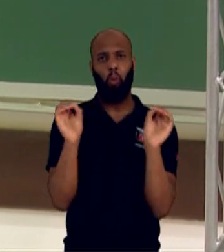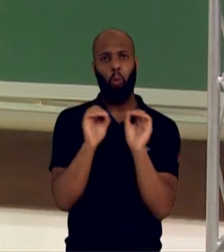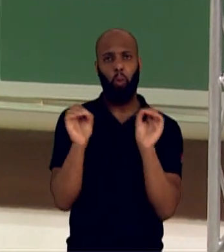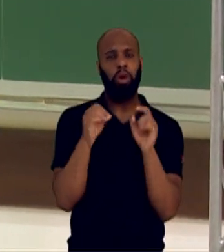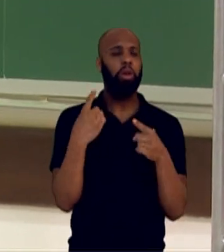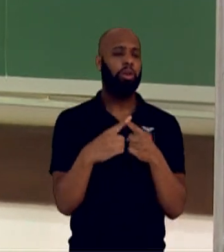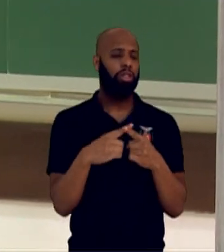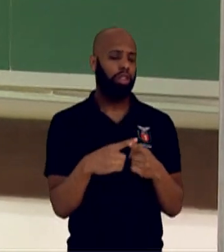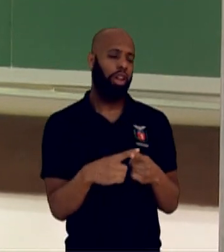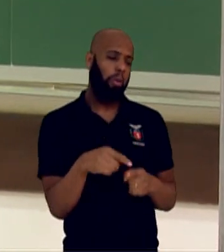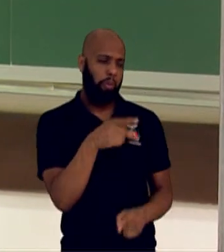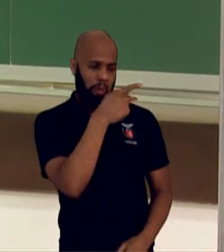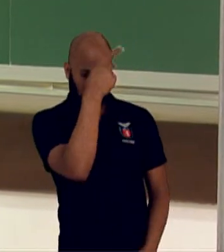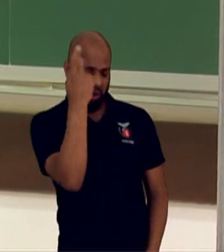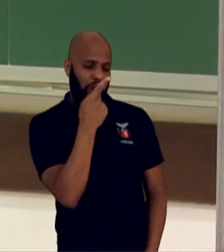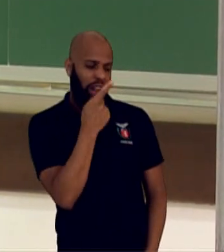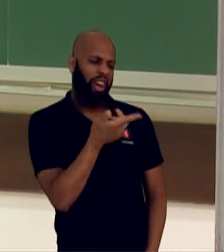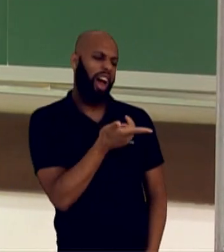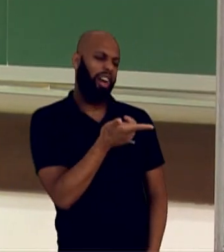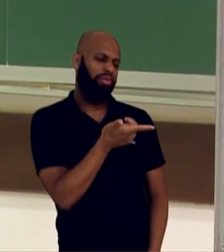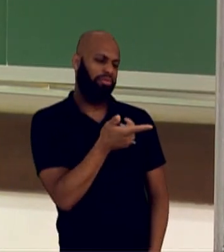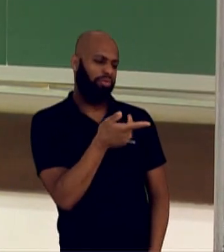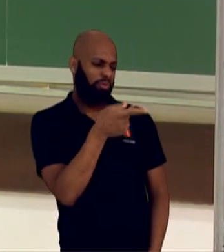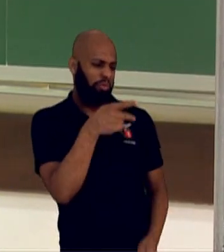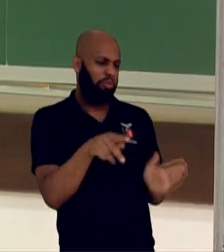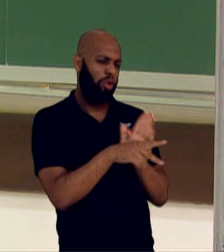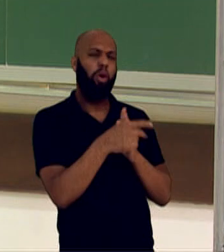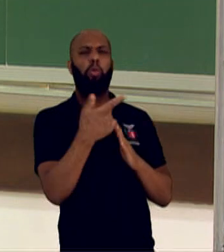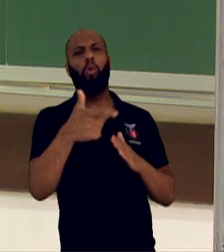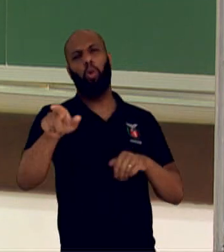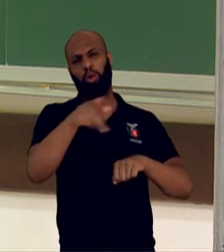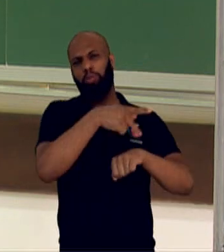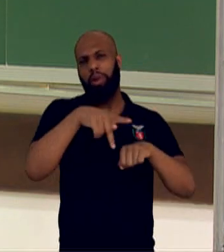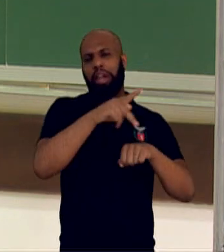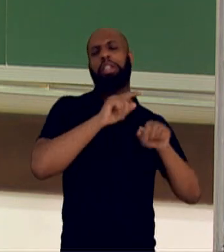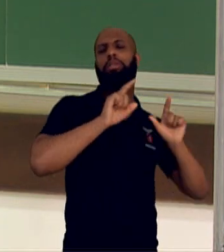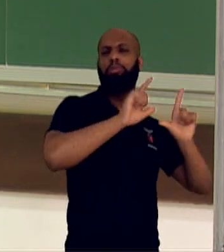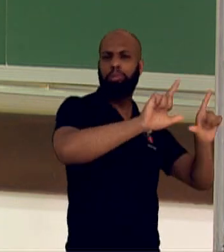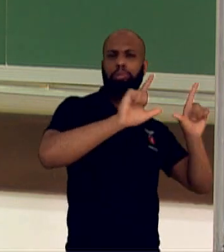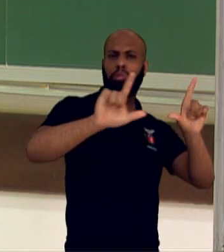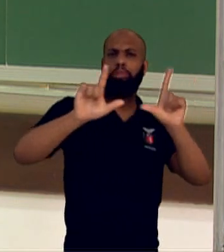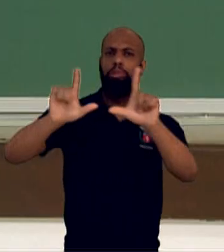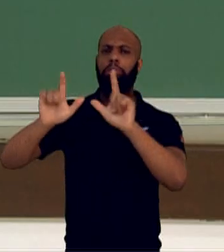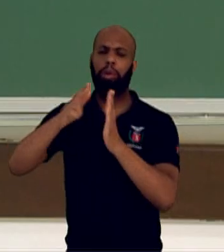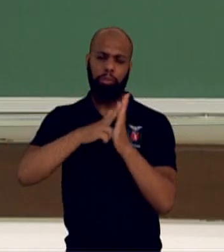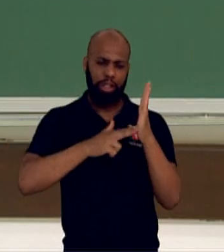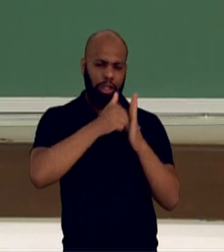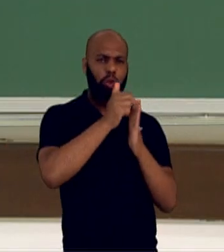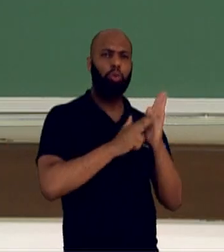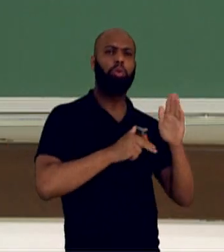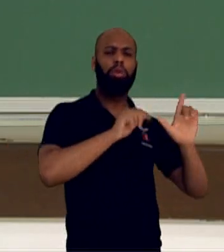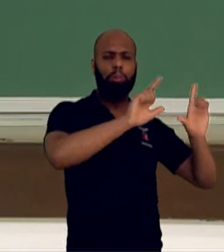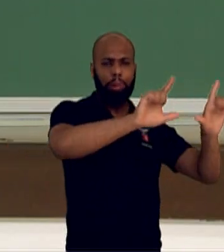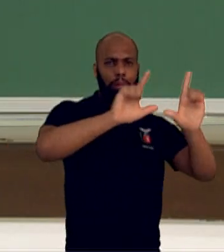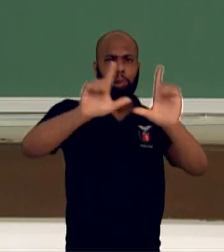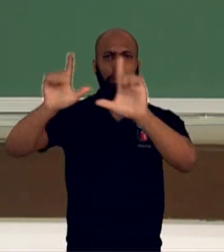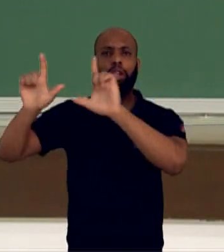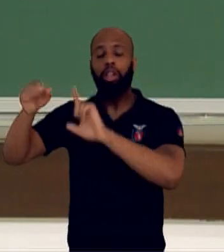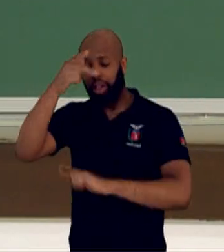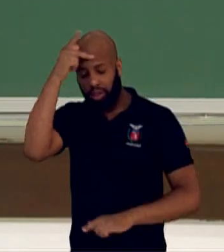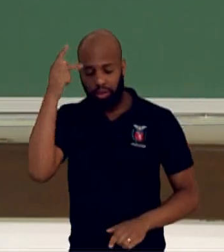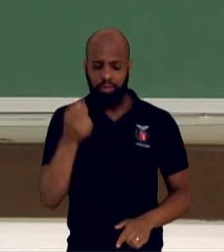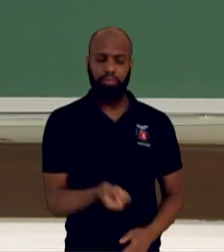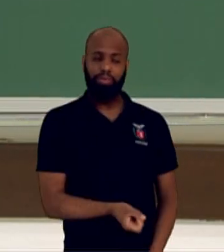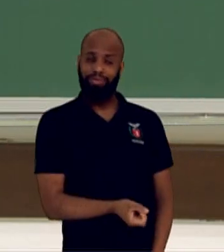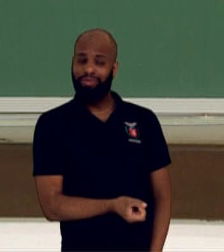Ele foi considerado um estrangeiro, certo? Ele expôs as suas obras, tudo que ele pintou, né? E as pessoas tiveram um